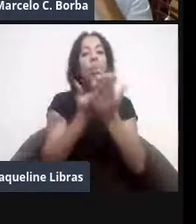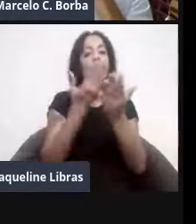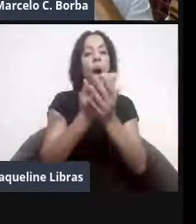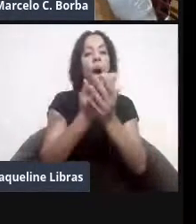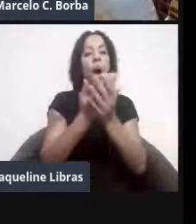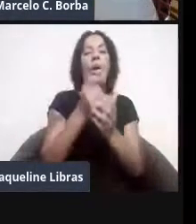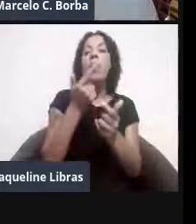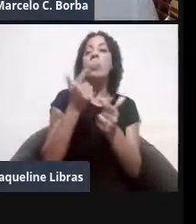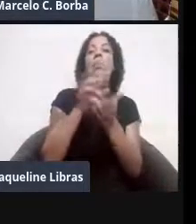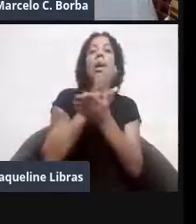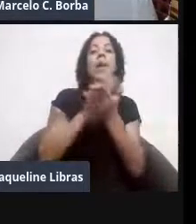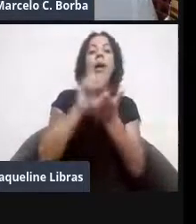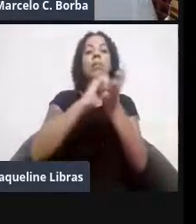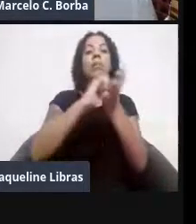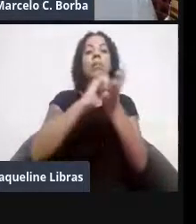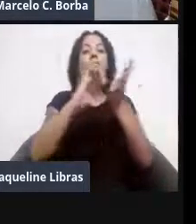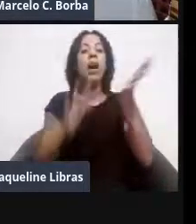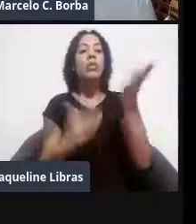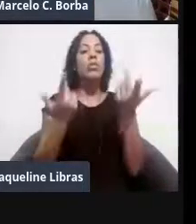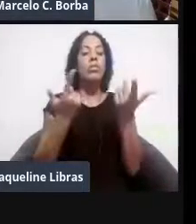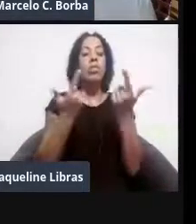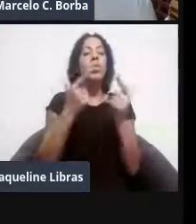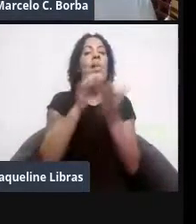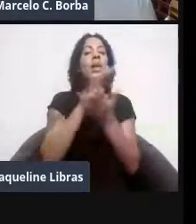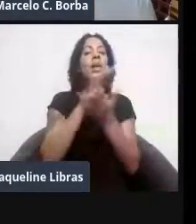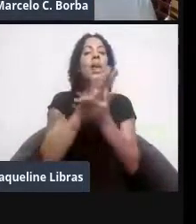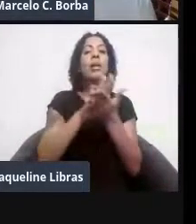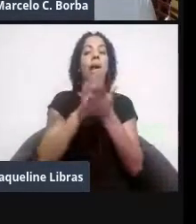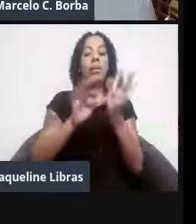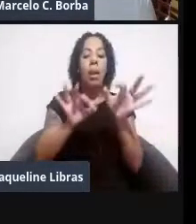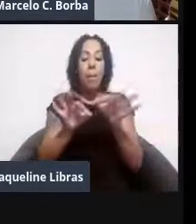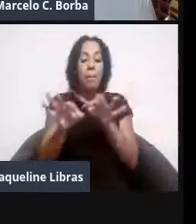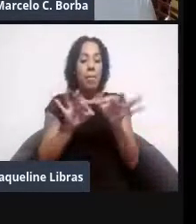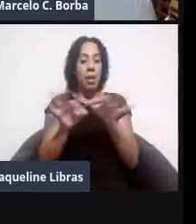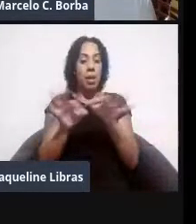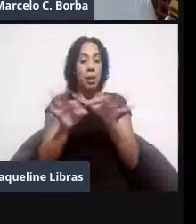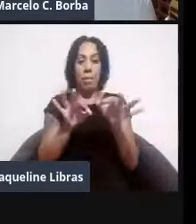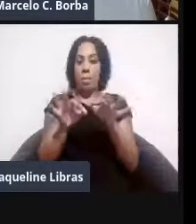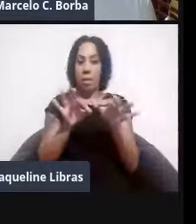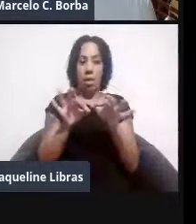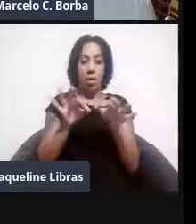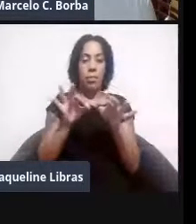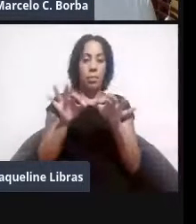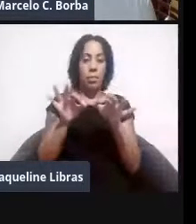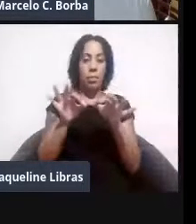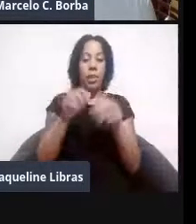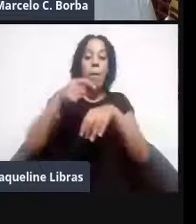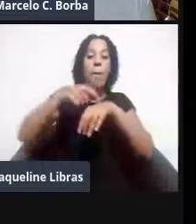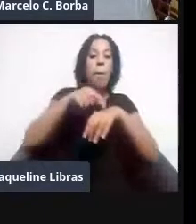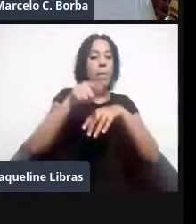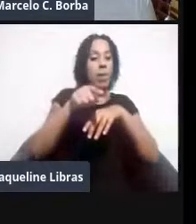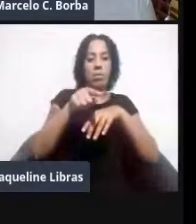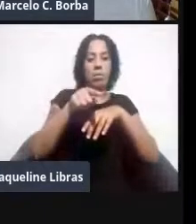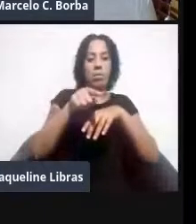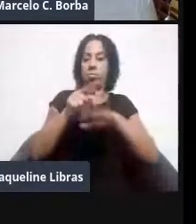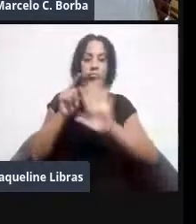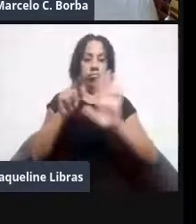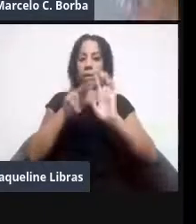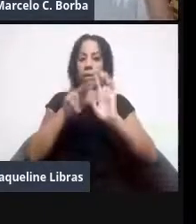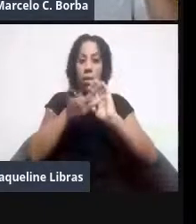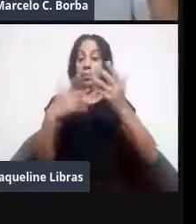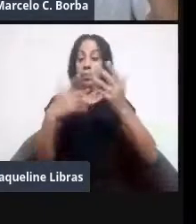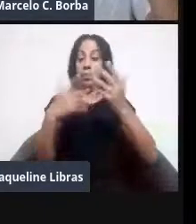tipo de tarefa ou nenhum tipo de preparação para esse momento. Então, no nosso caso, nós